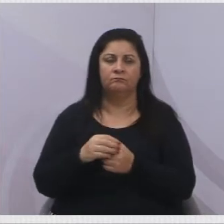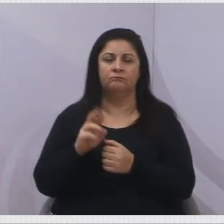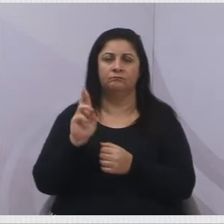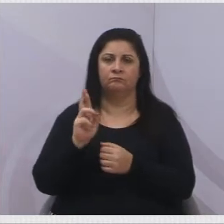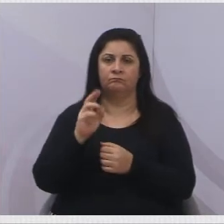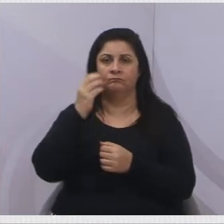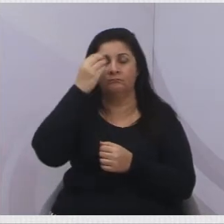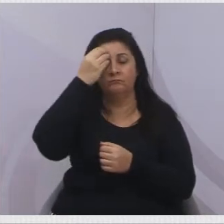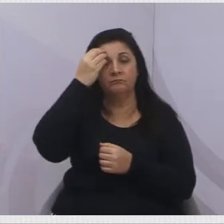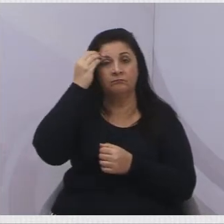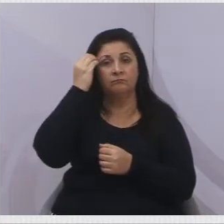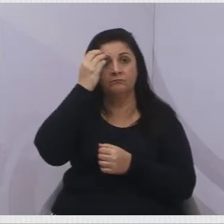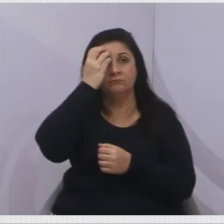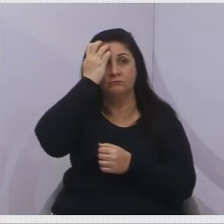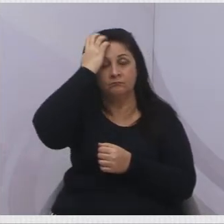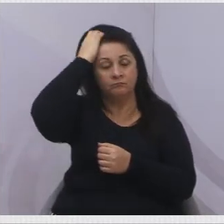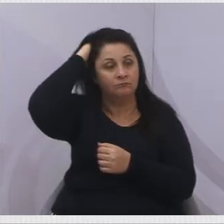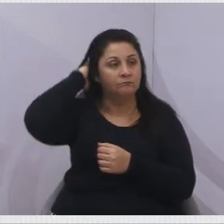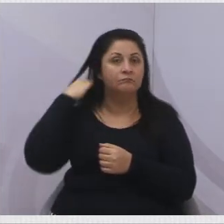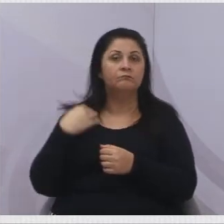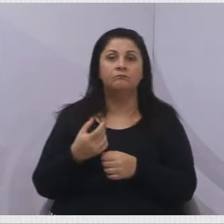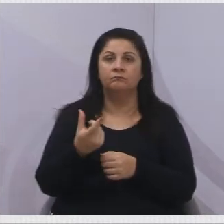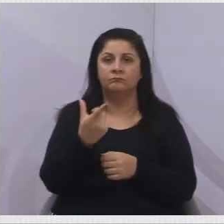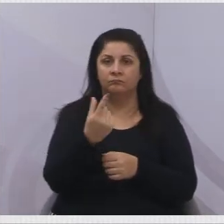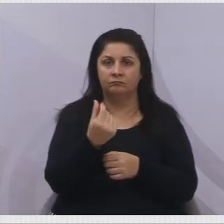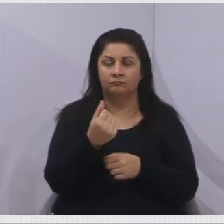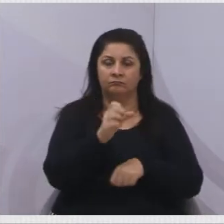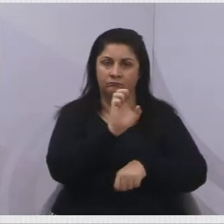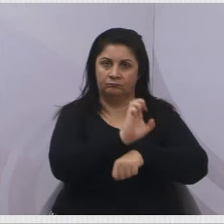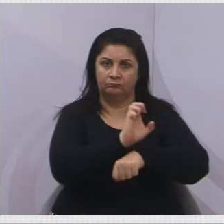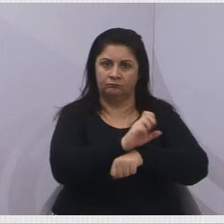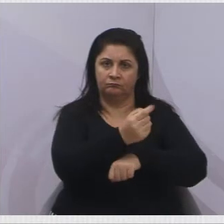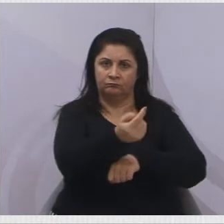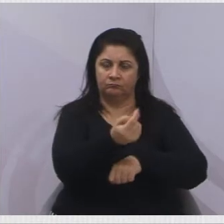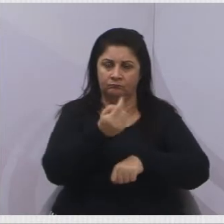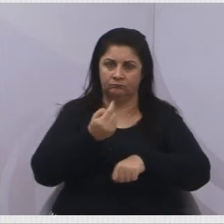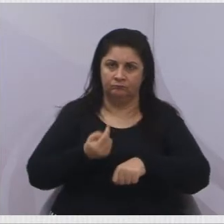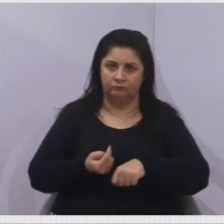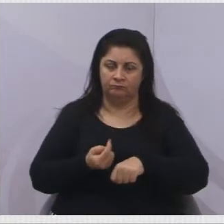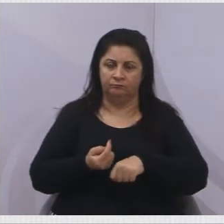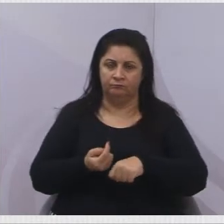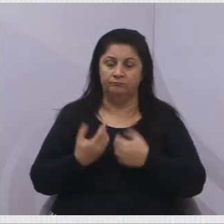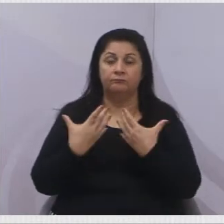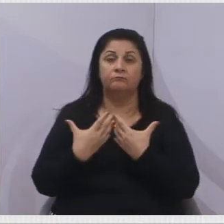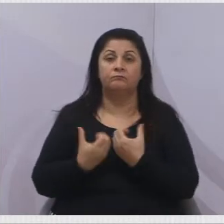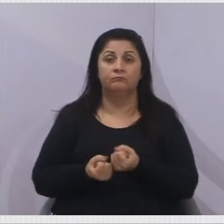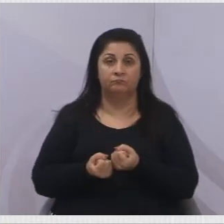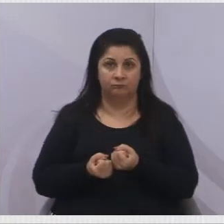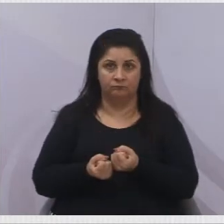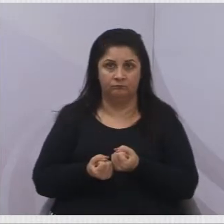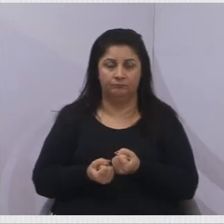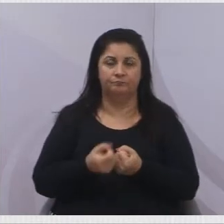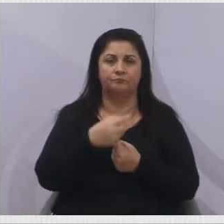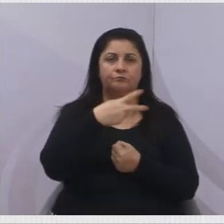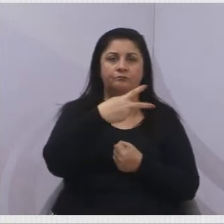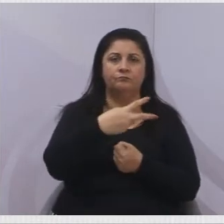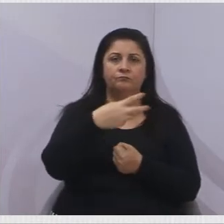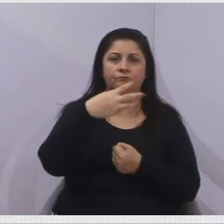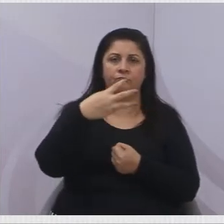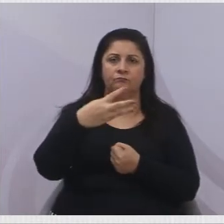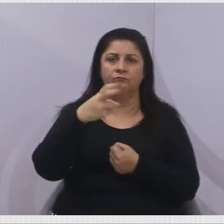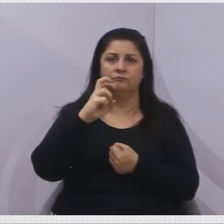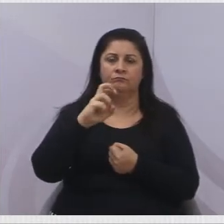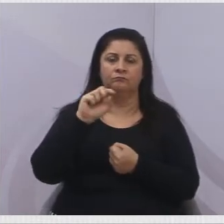3.928.548. Dos recursos transferidos pelo Estado, uma receita de R$